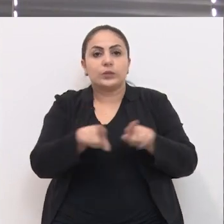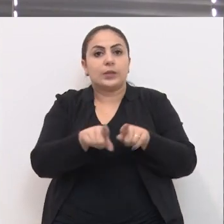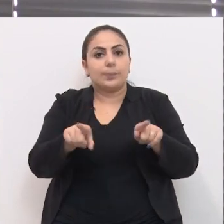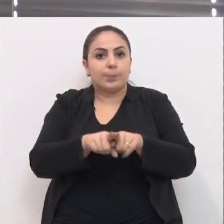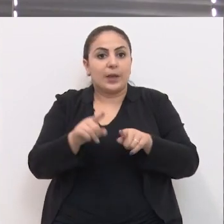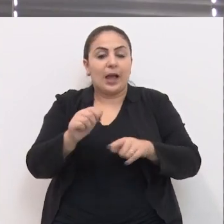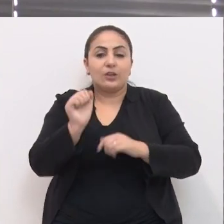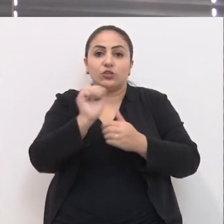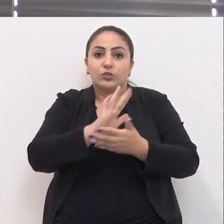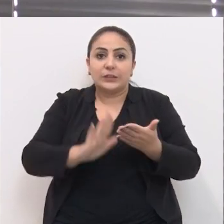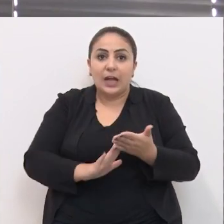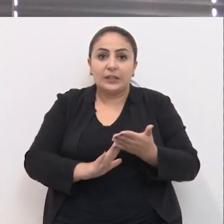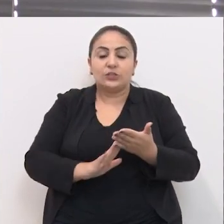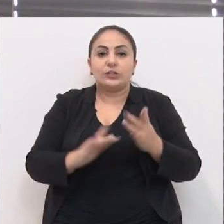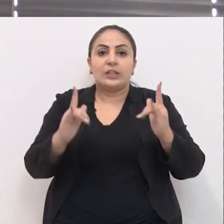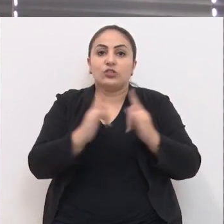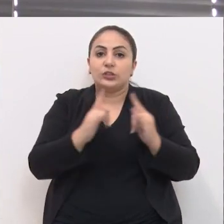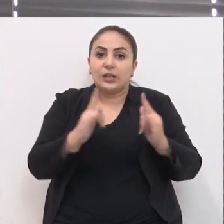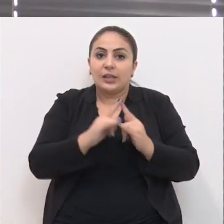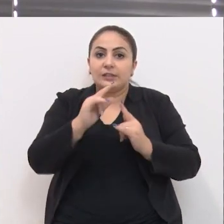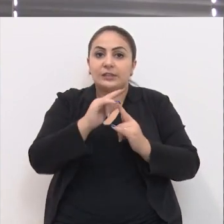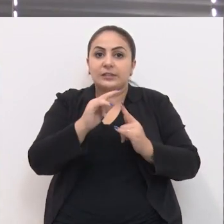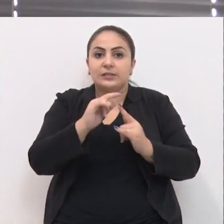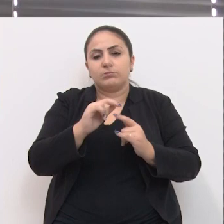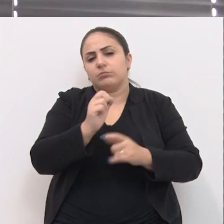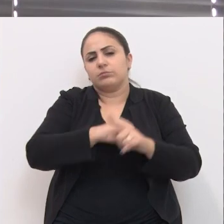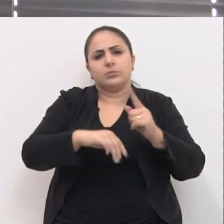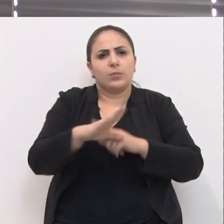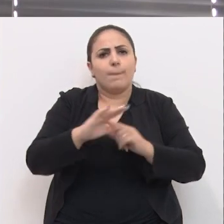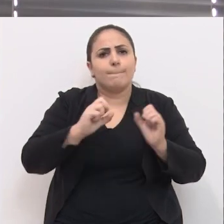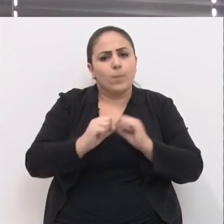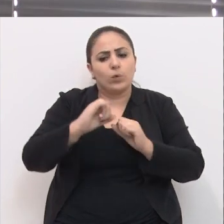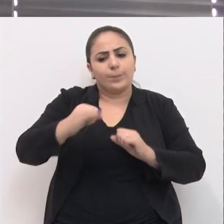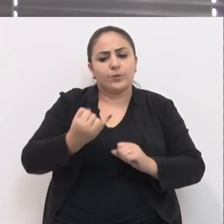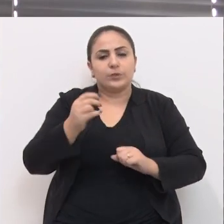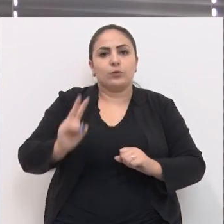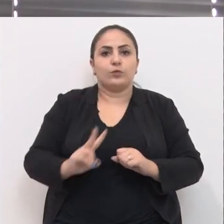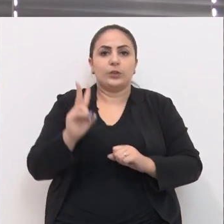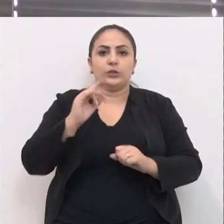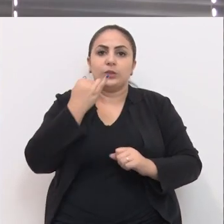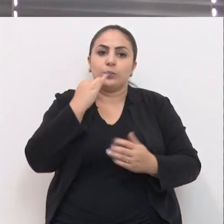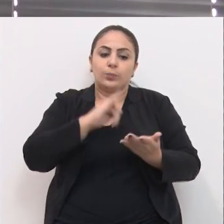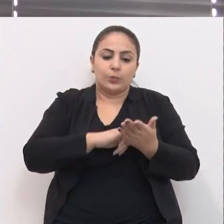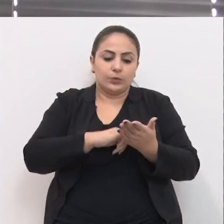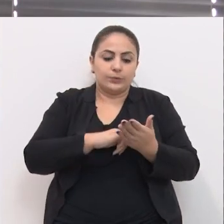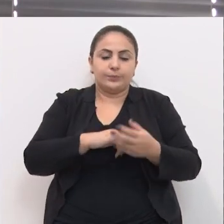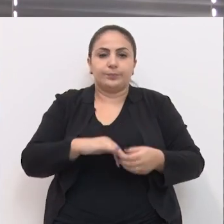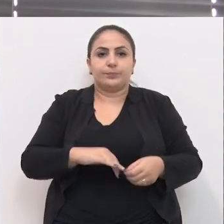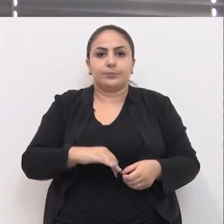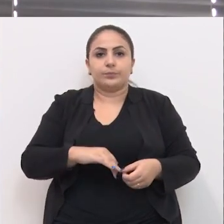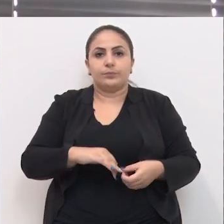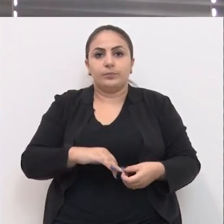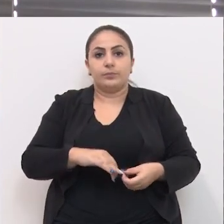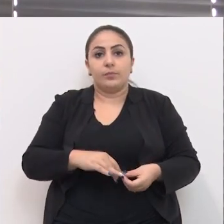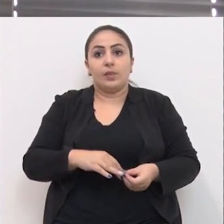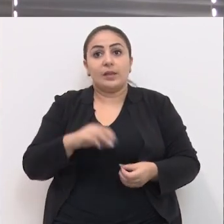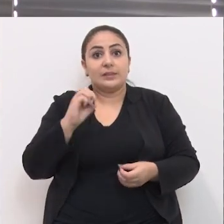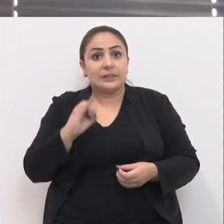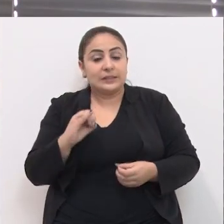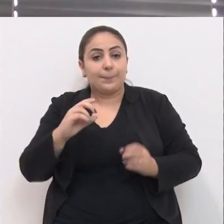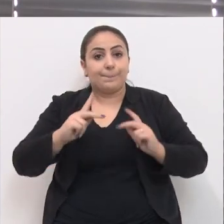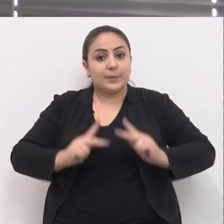são entidades assistenciais no município que podem aproveitar esse valor, né, de imposto de renda, que se